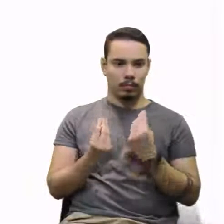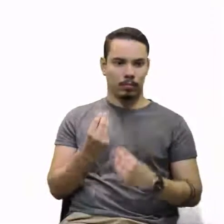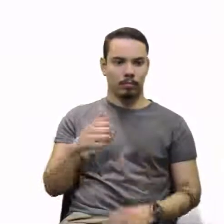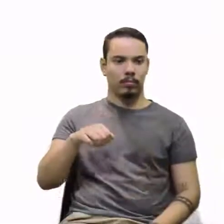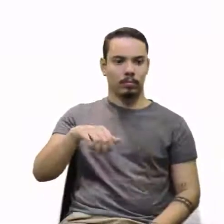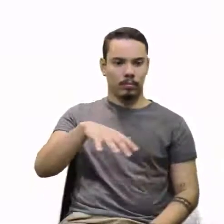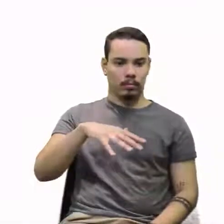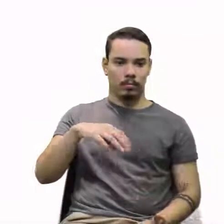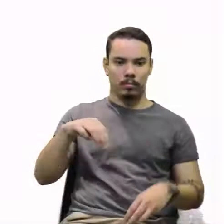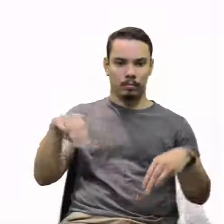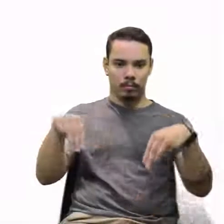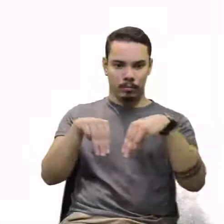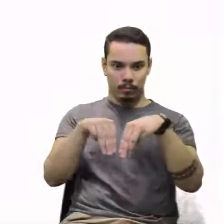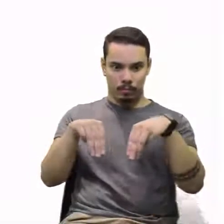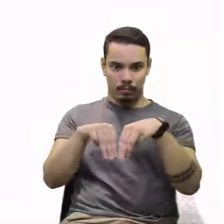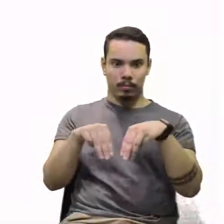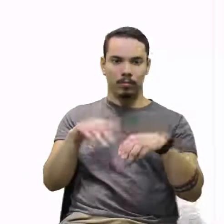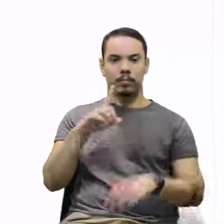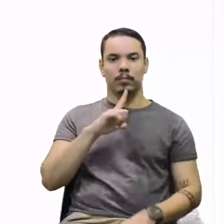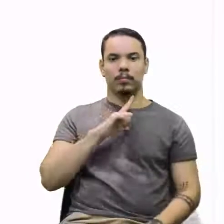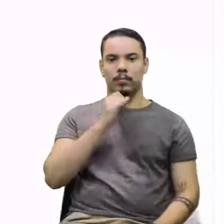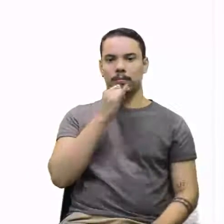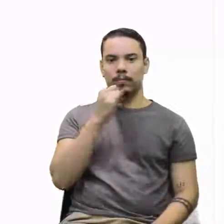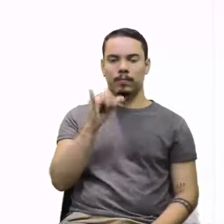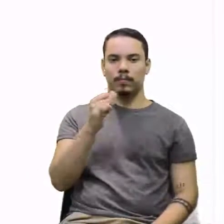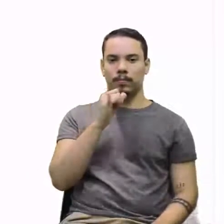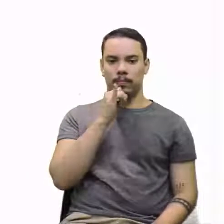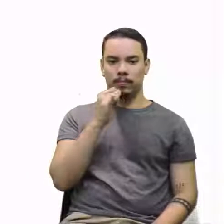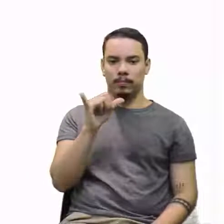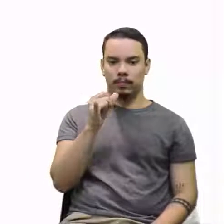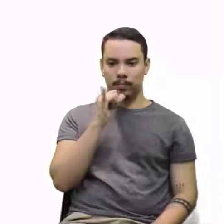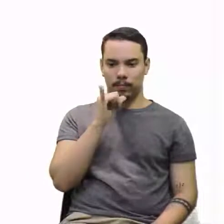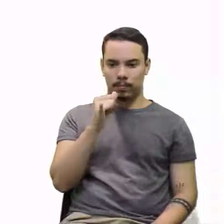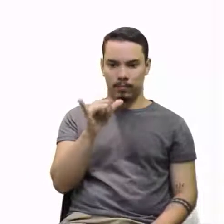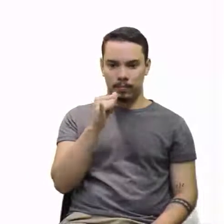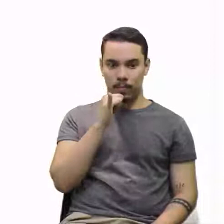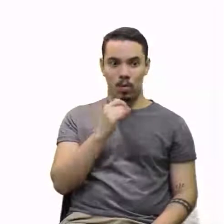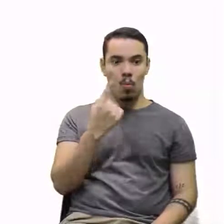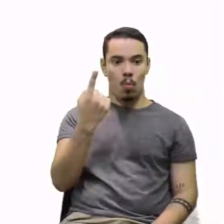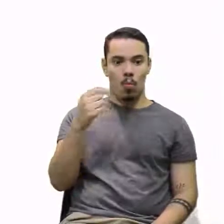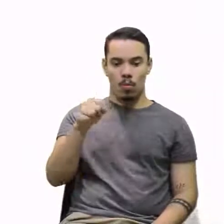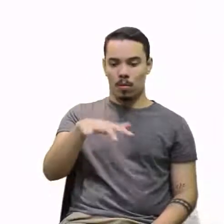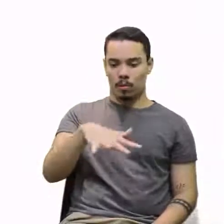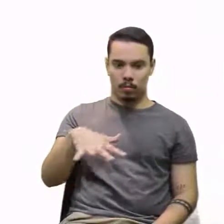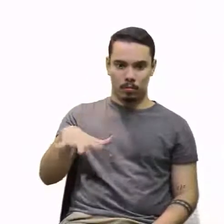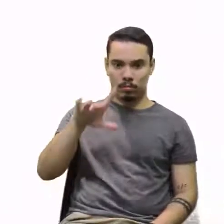campo magnético e gera corrente elétrica. Uma área